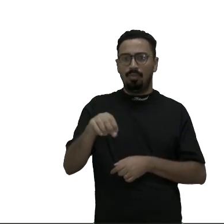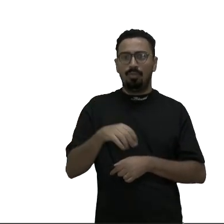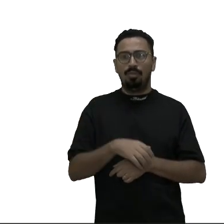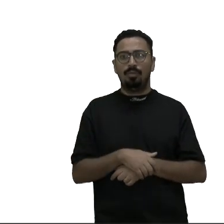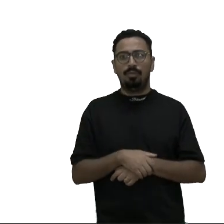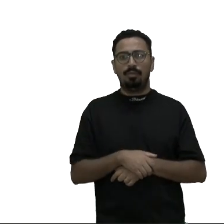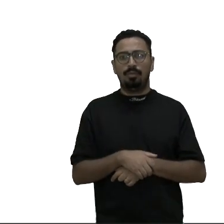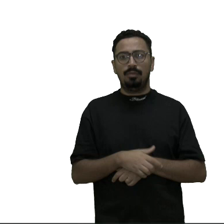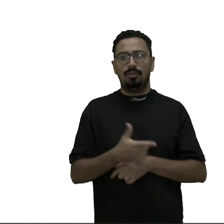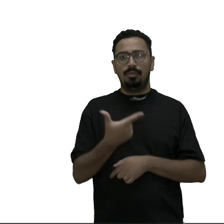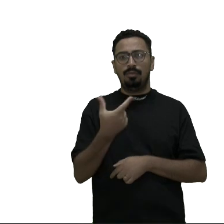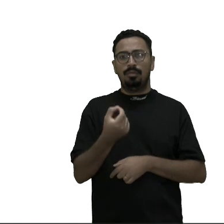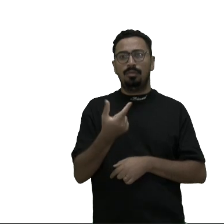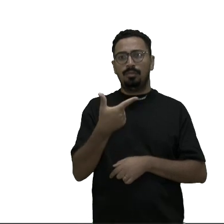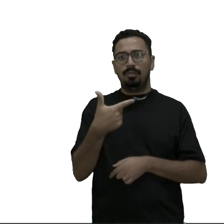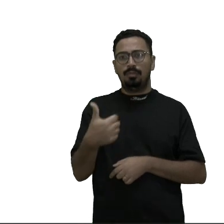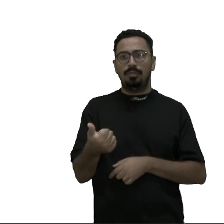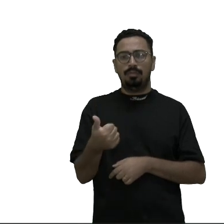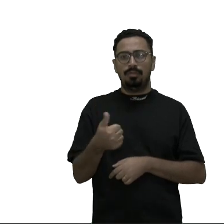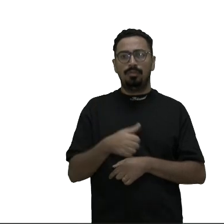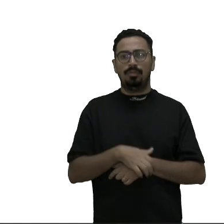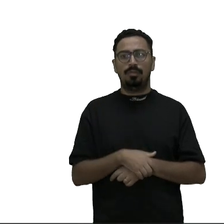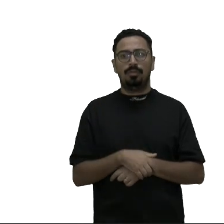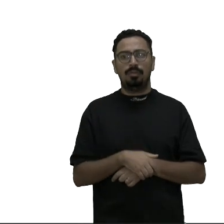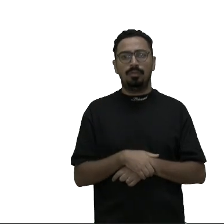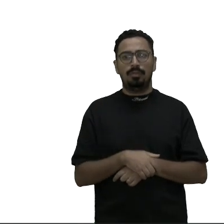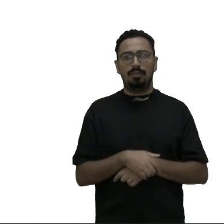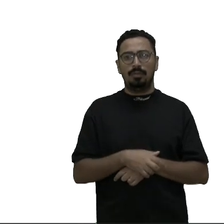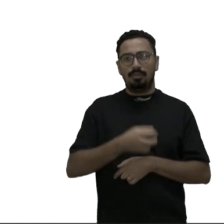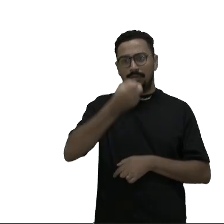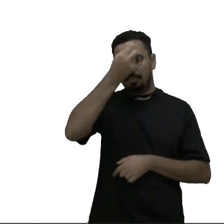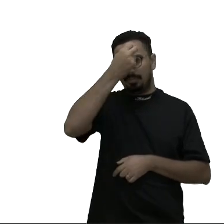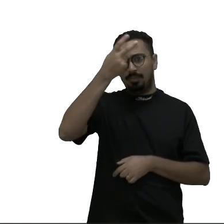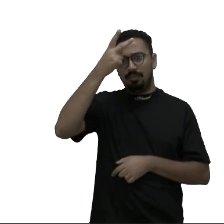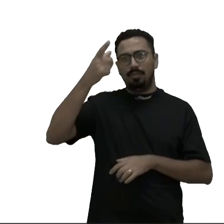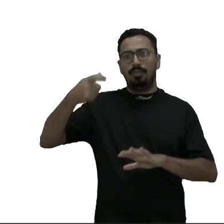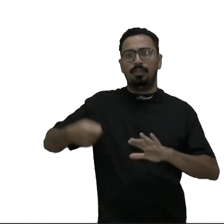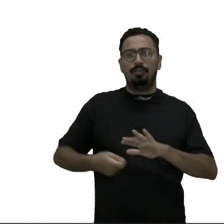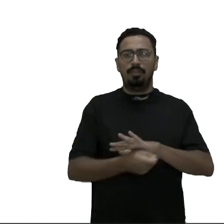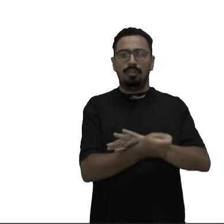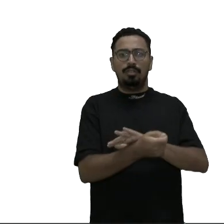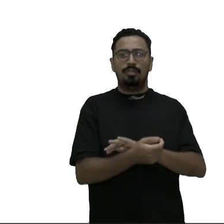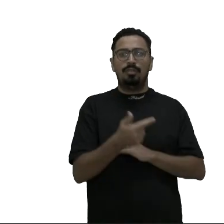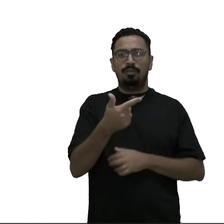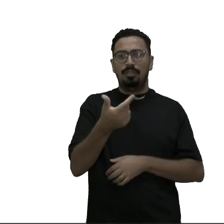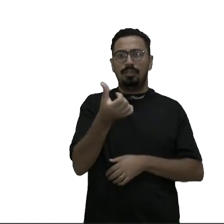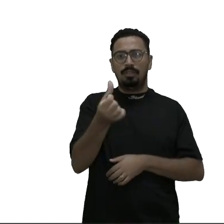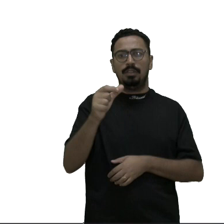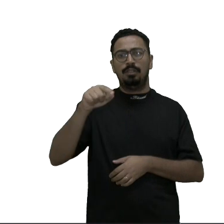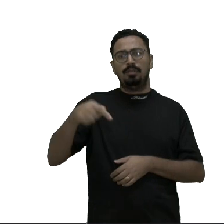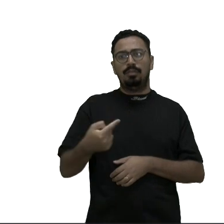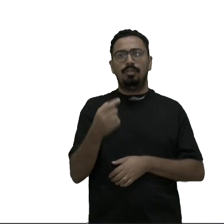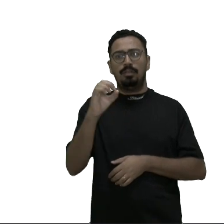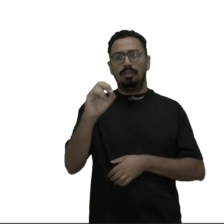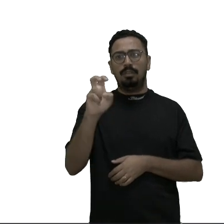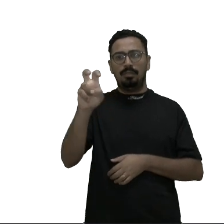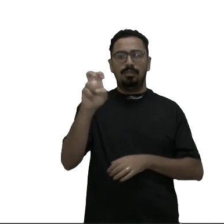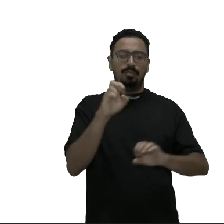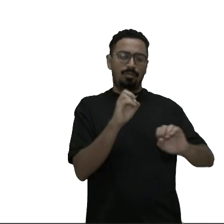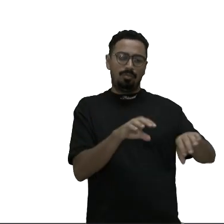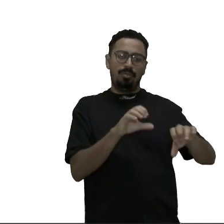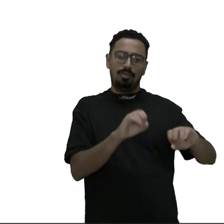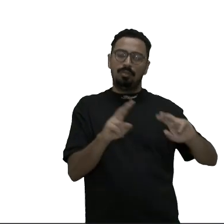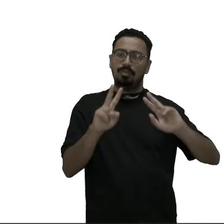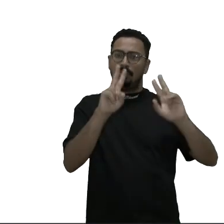em 2021 o prefeito investiu 26,05 no ensino. Com